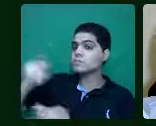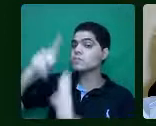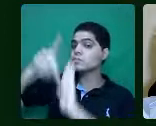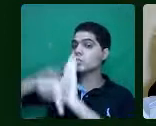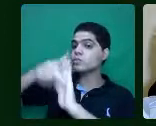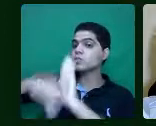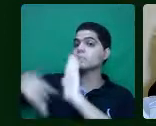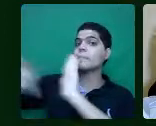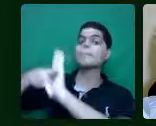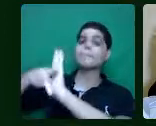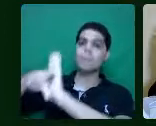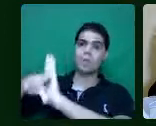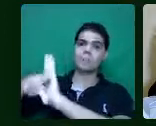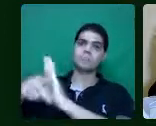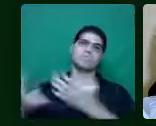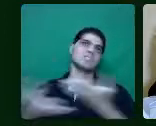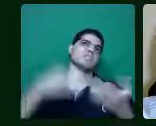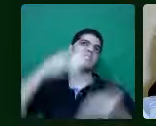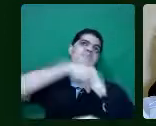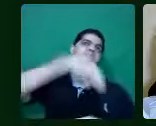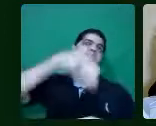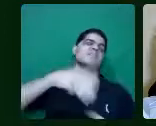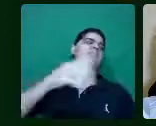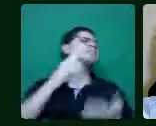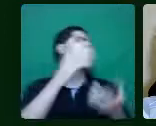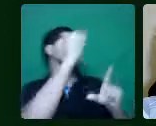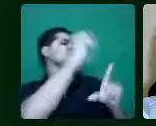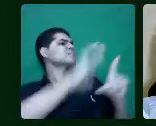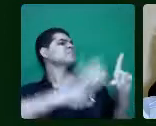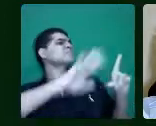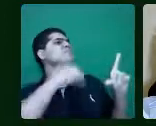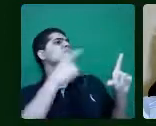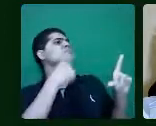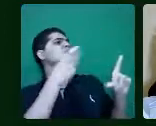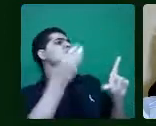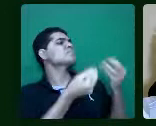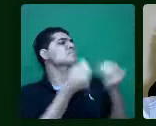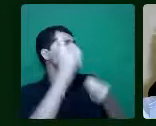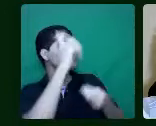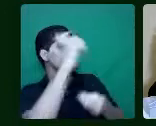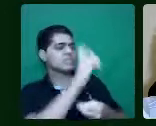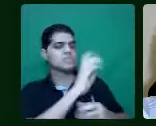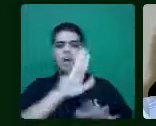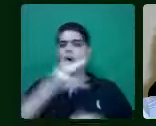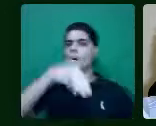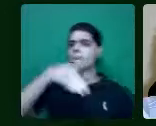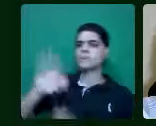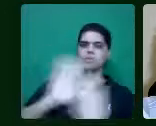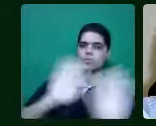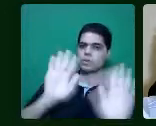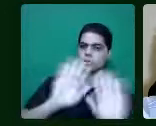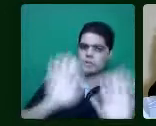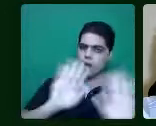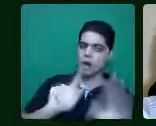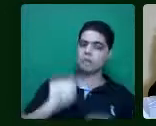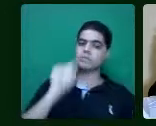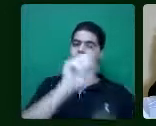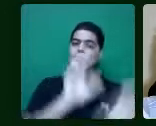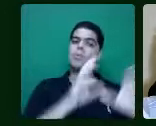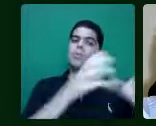não é para ajudar sobre não sei mexer na plataforma, estou com dificuldade aqui. Isso tudo vocês procuram um agente da organização, tá? O mentor é para